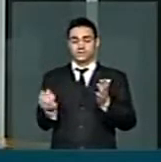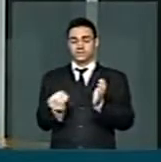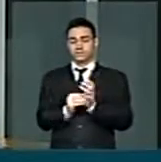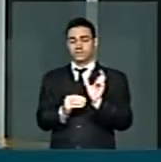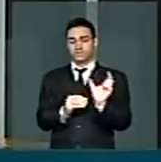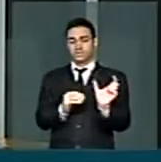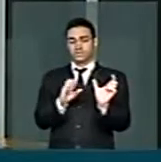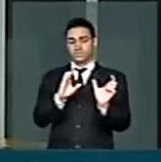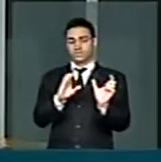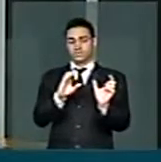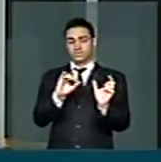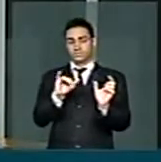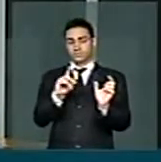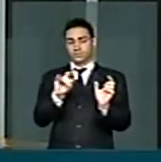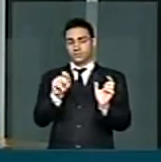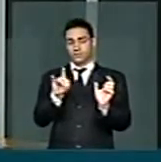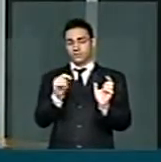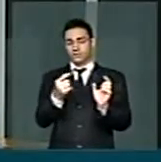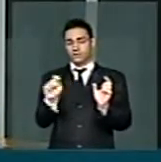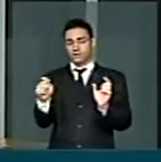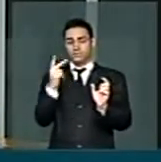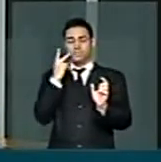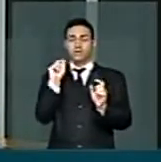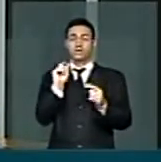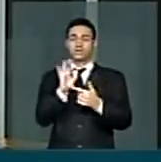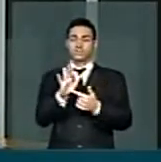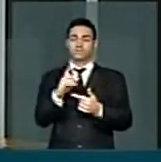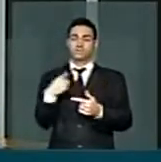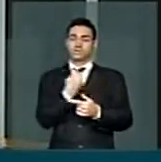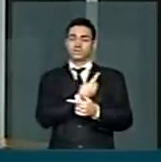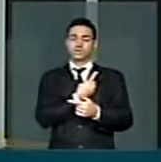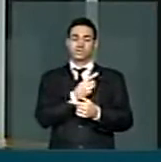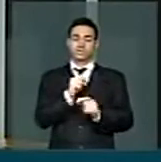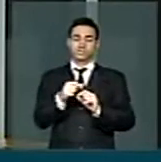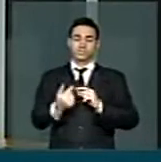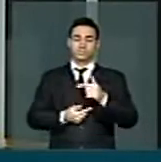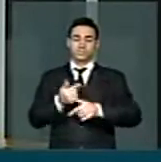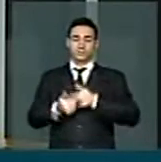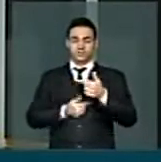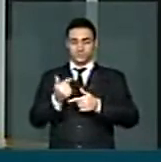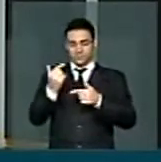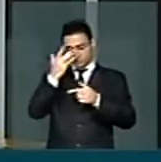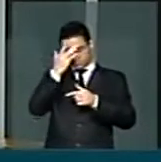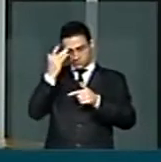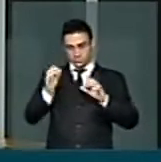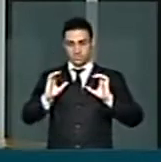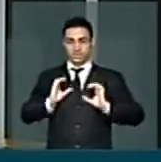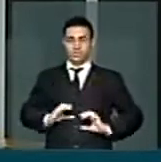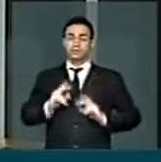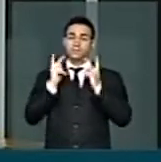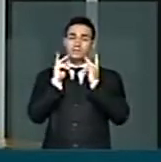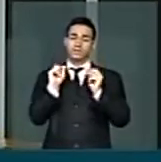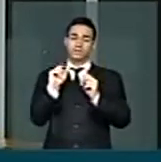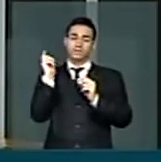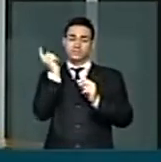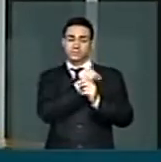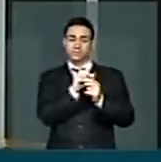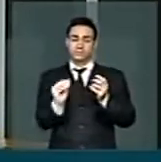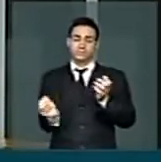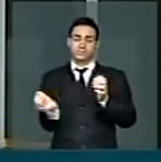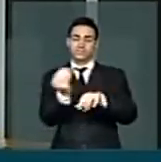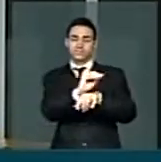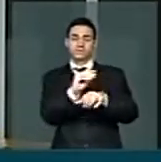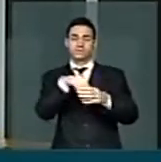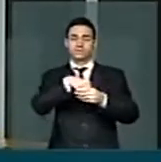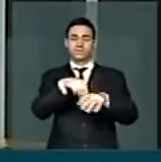foi inserida nesse discurso, foi para que nós realçássemos, sobretudo, o trabalho dos constituintes, para que consignássemos na lei maior